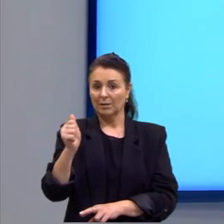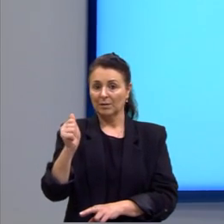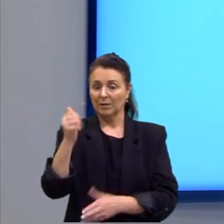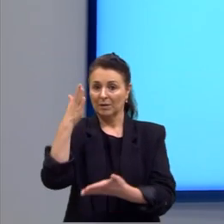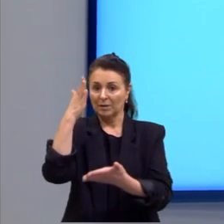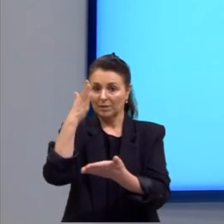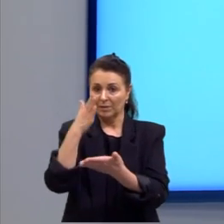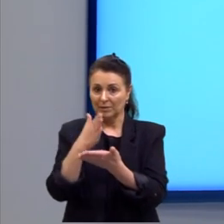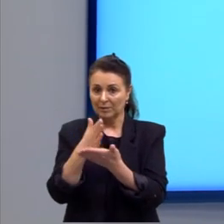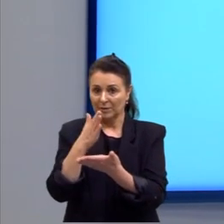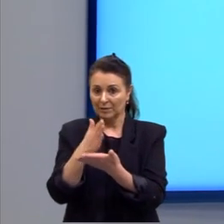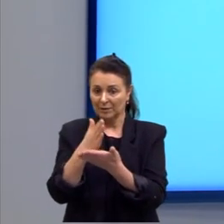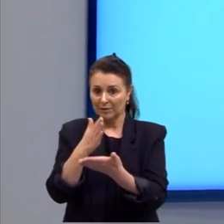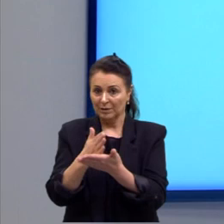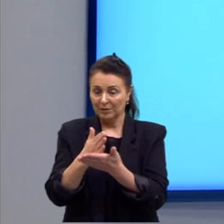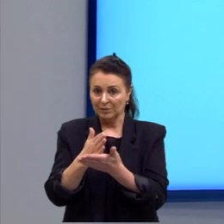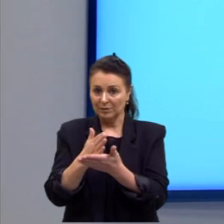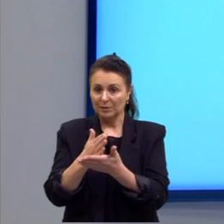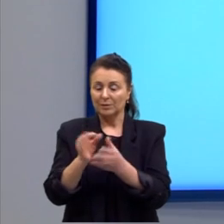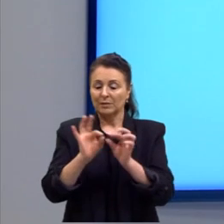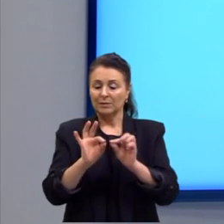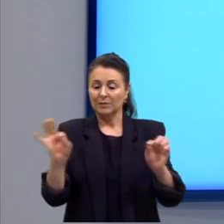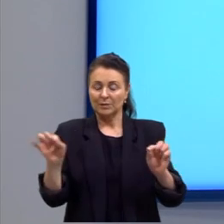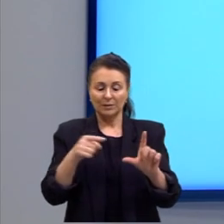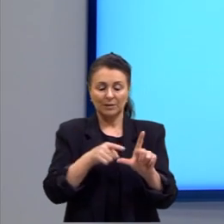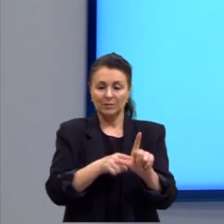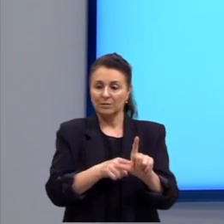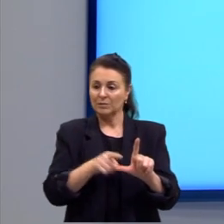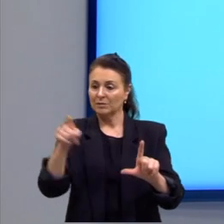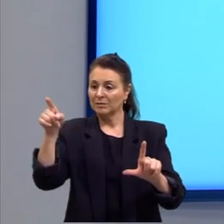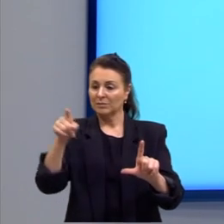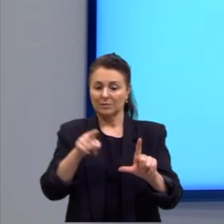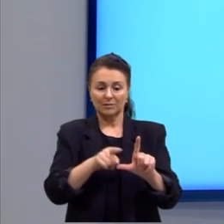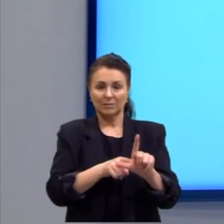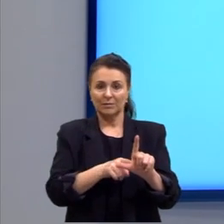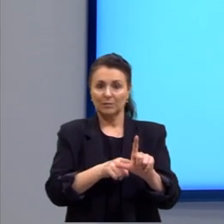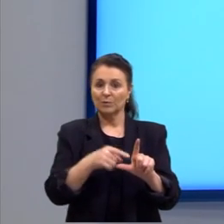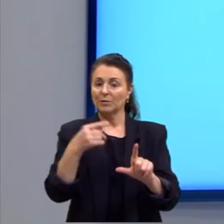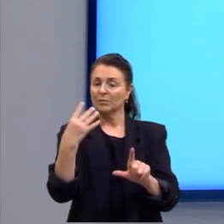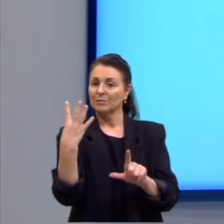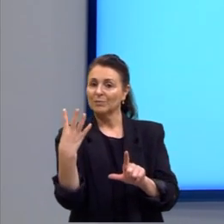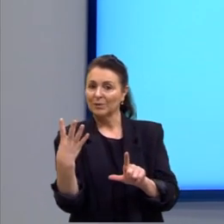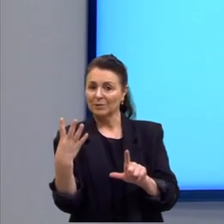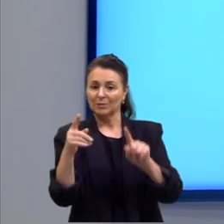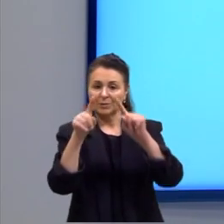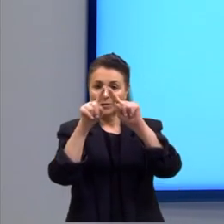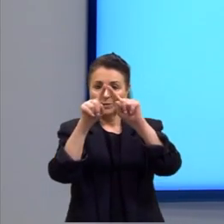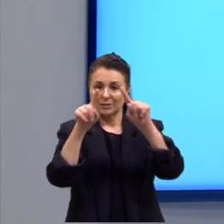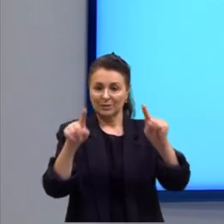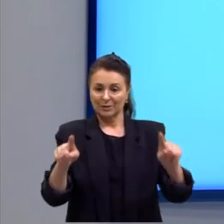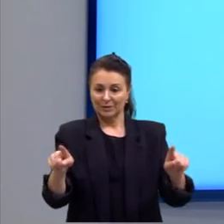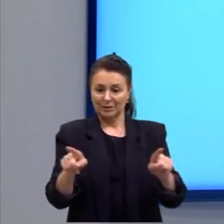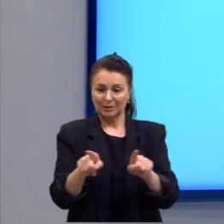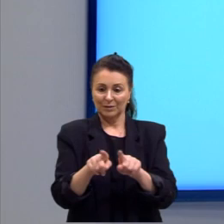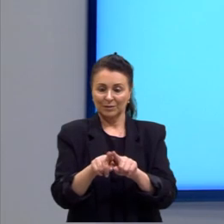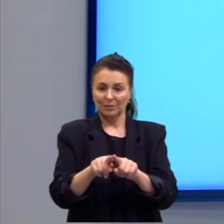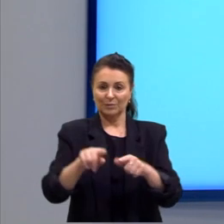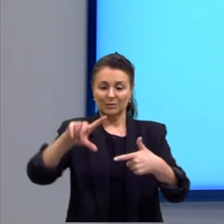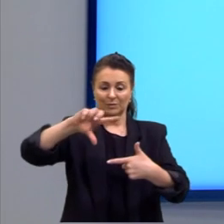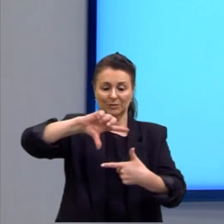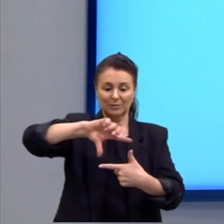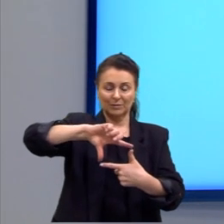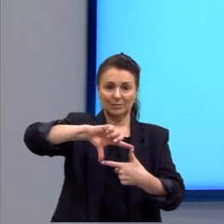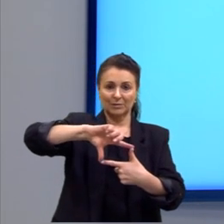metade das medidas das diagonais porque nós formamos quatro triângulos retângulos cada um deles então